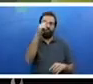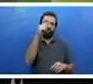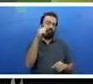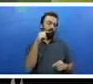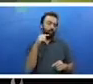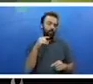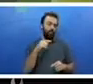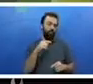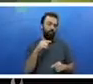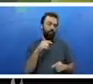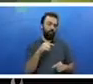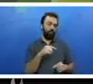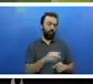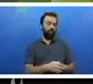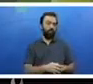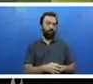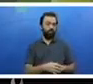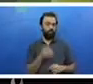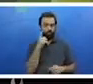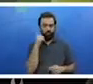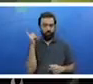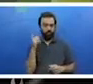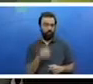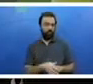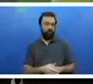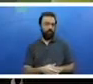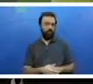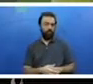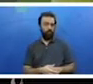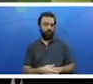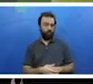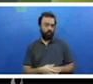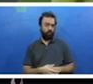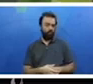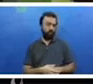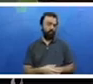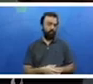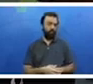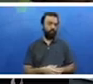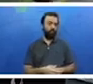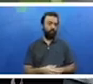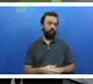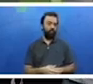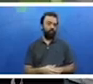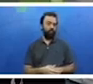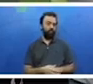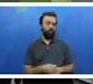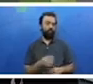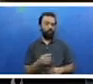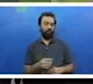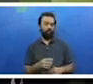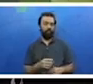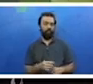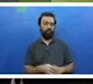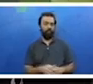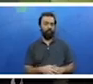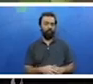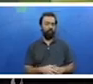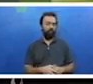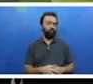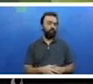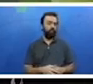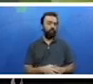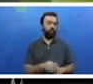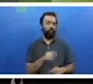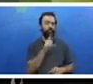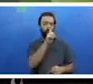o mesmo valor, certo? Se eu pego 2:2, eu não vou ter esse resultado,